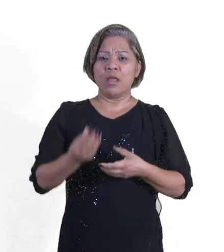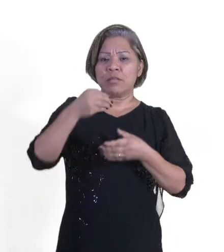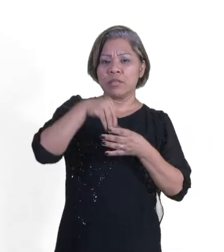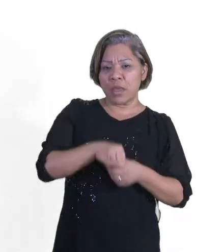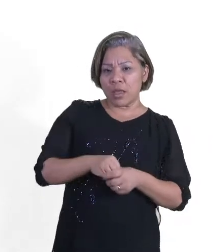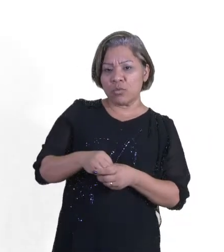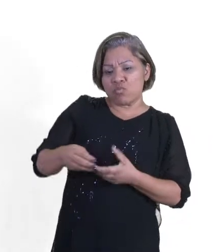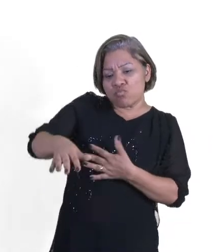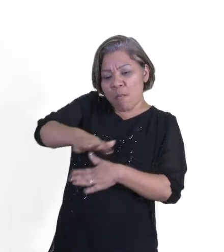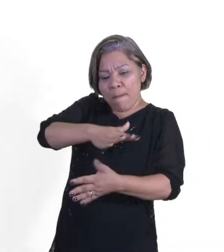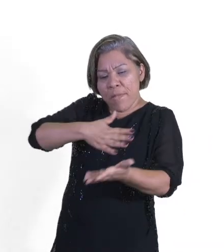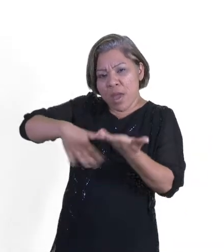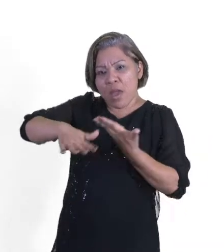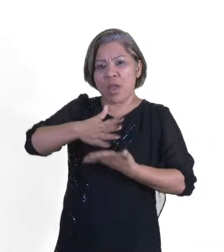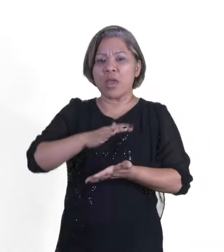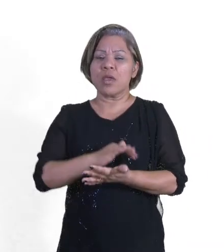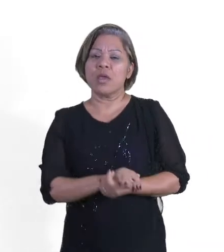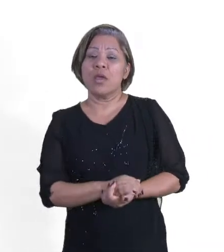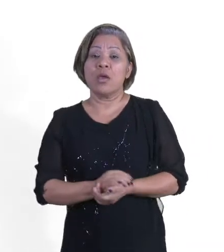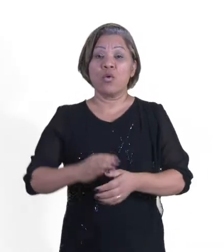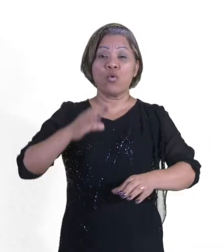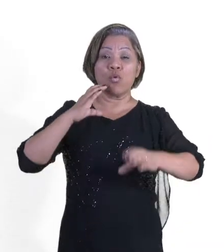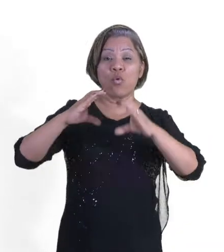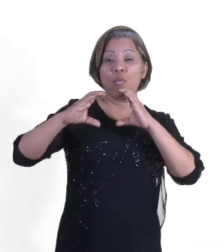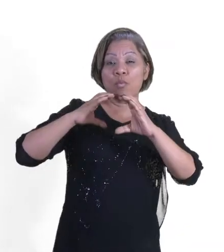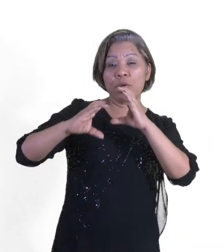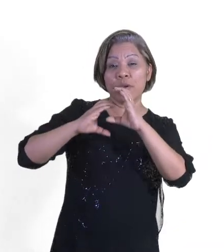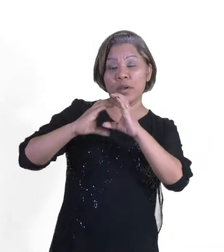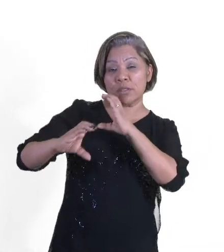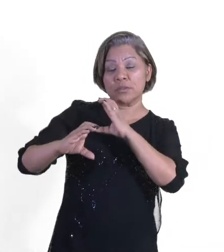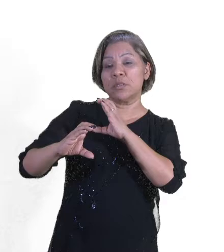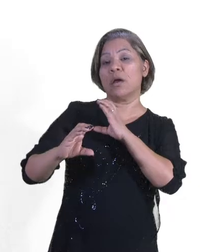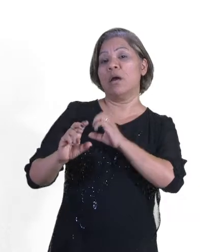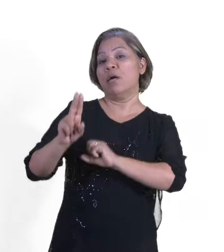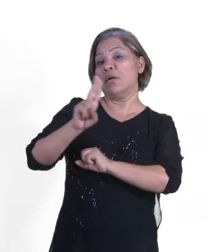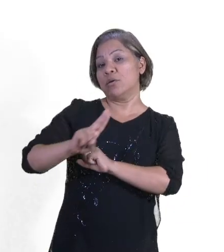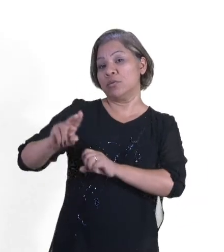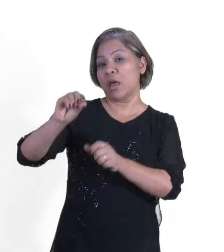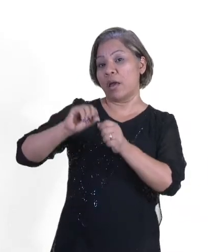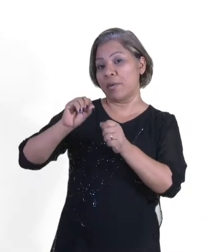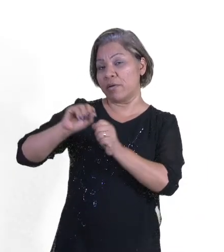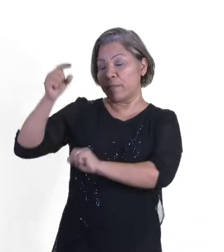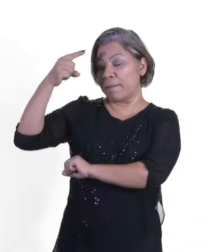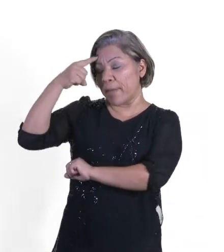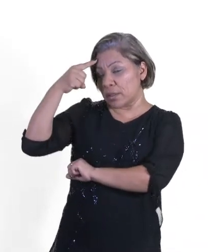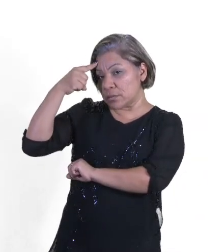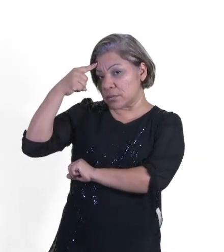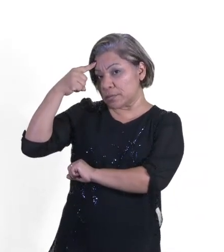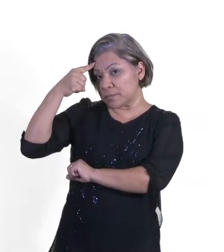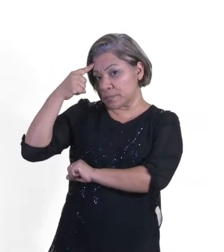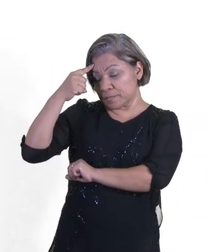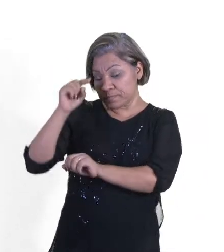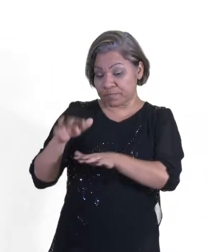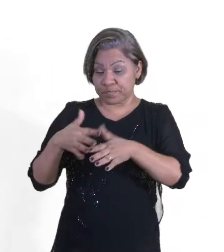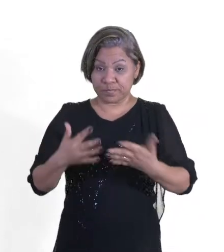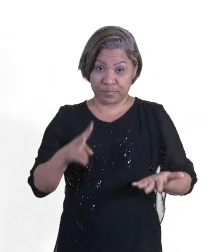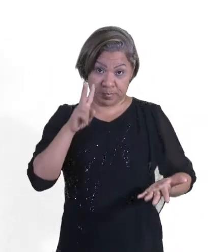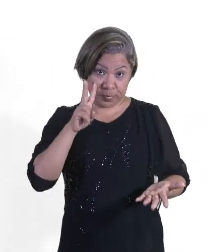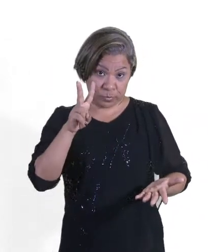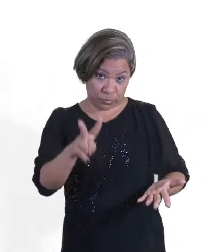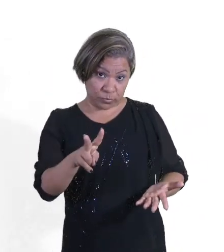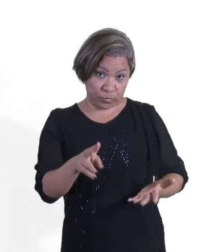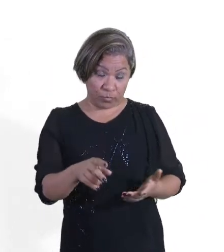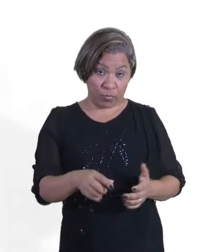da atualidade para fazerem reflexões ou pensar. Então nós vimos aí, um primeiro